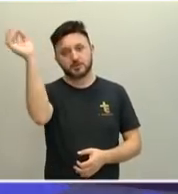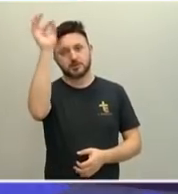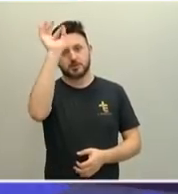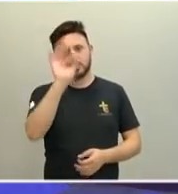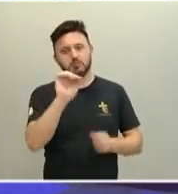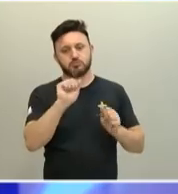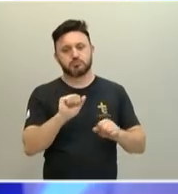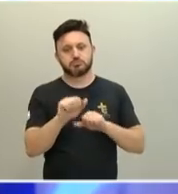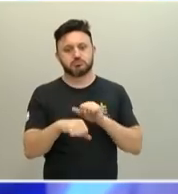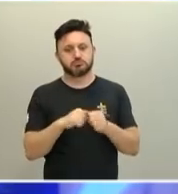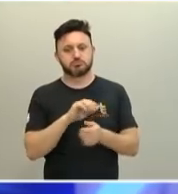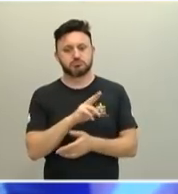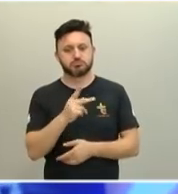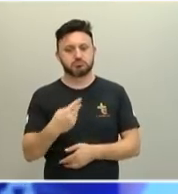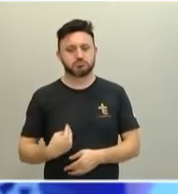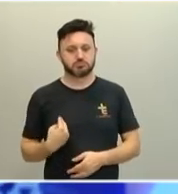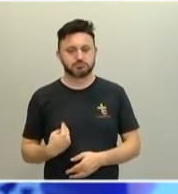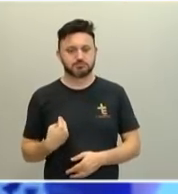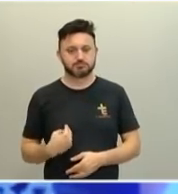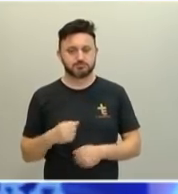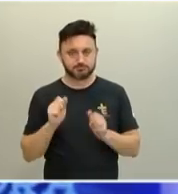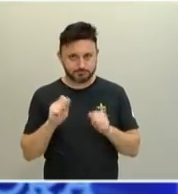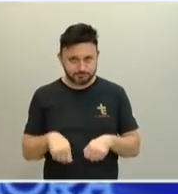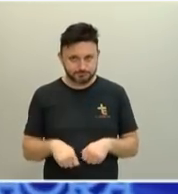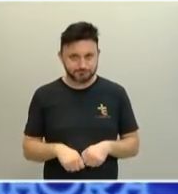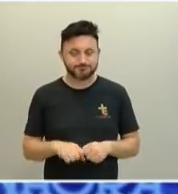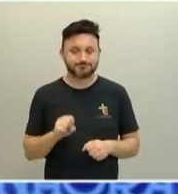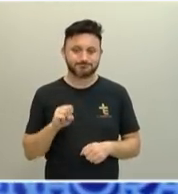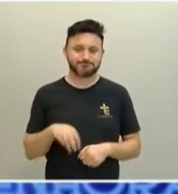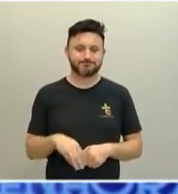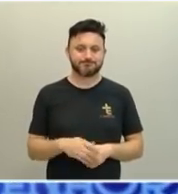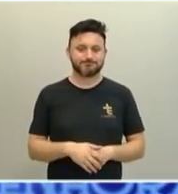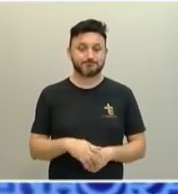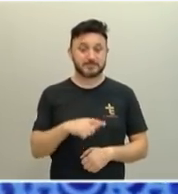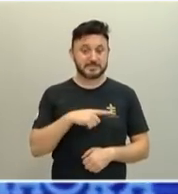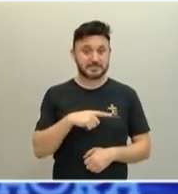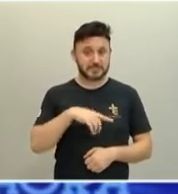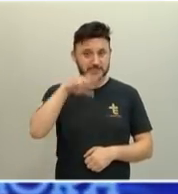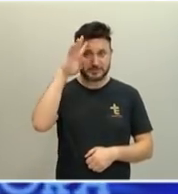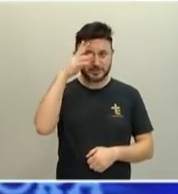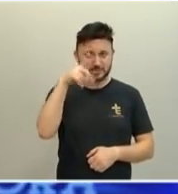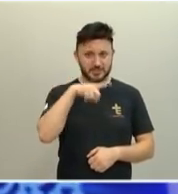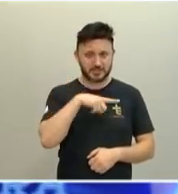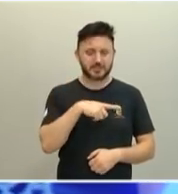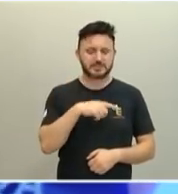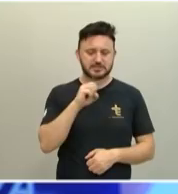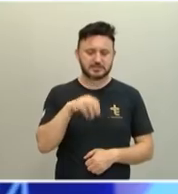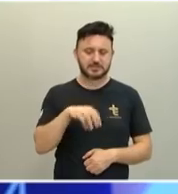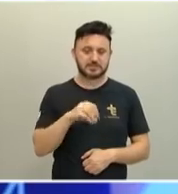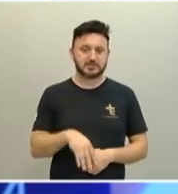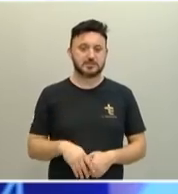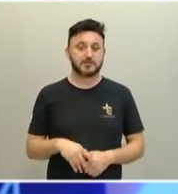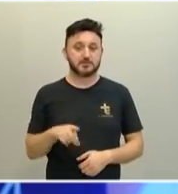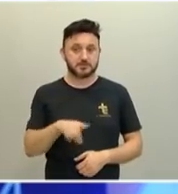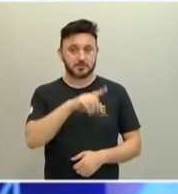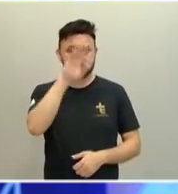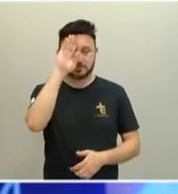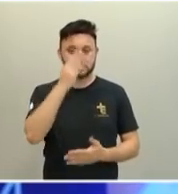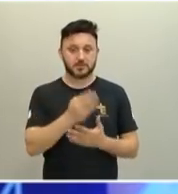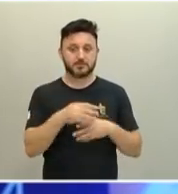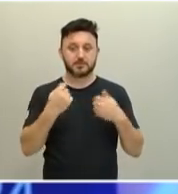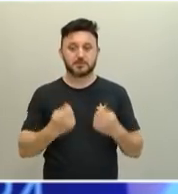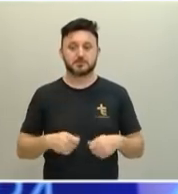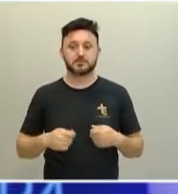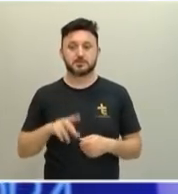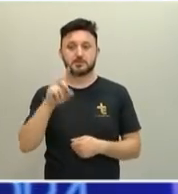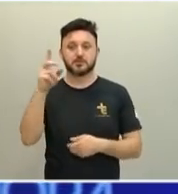mudar a tua vida. Ele pode. Ele pode. Tem como. Você tem que acreditar nisso. Deus hoje está